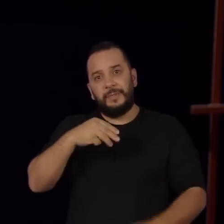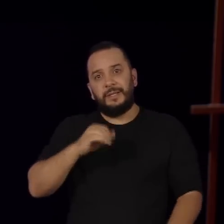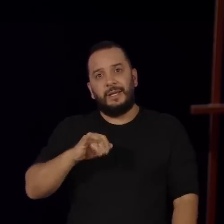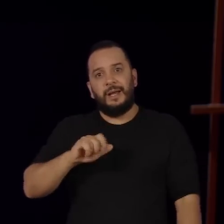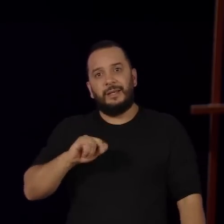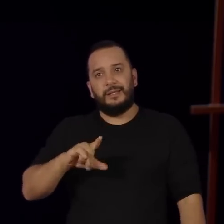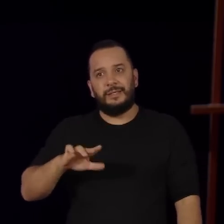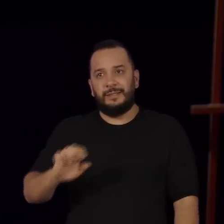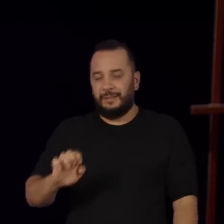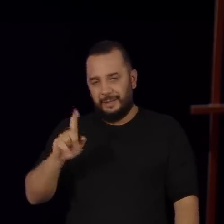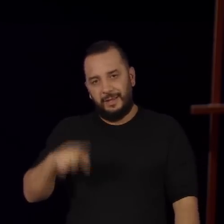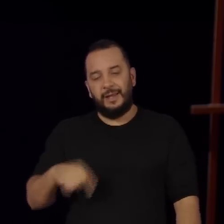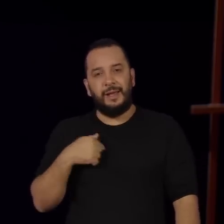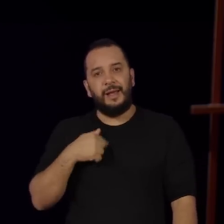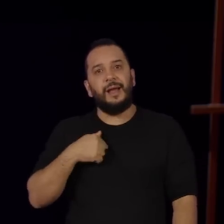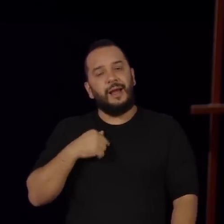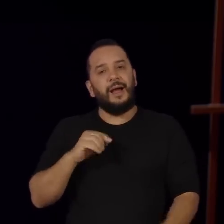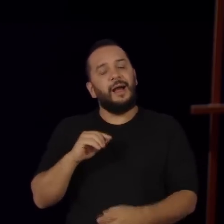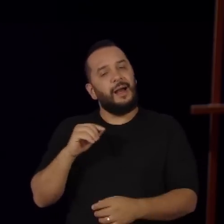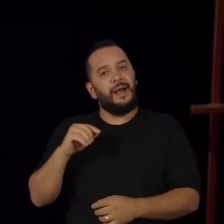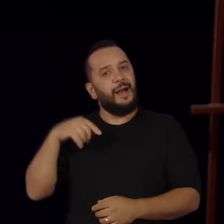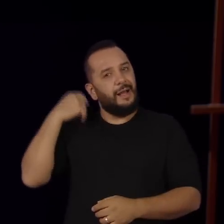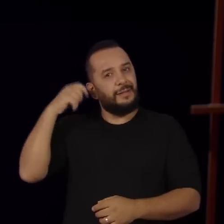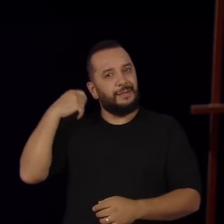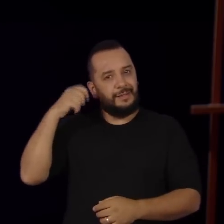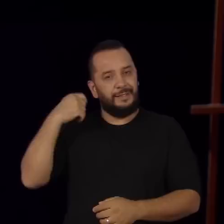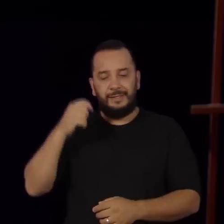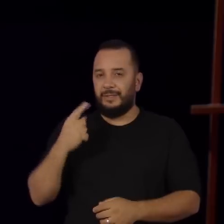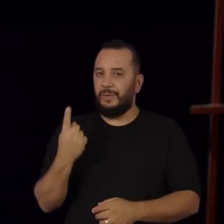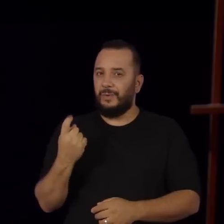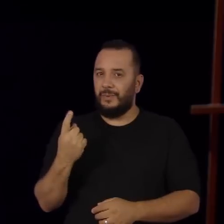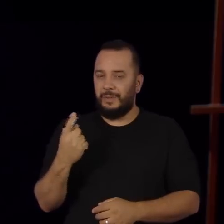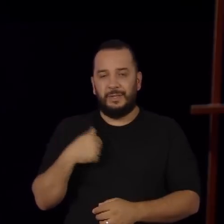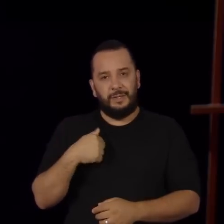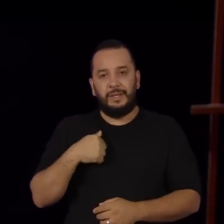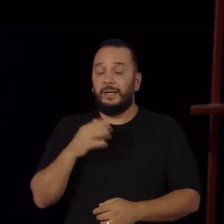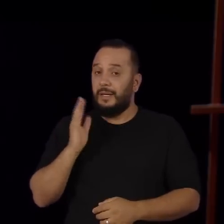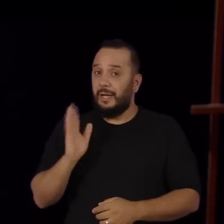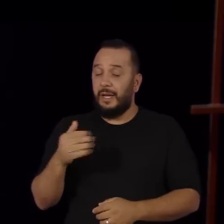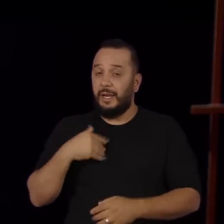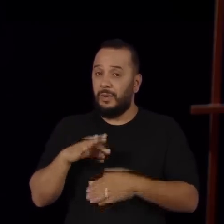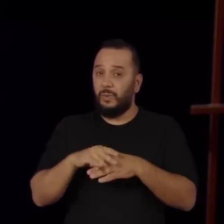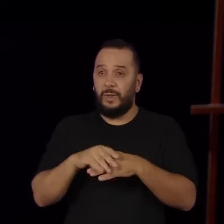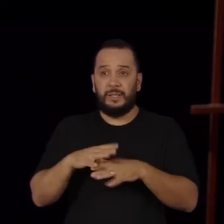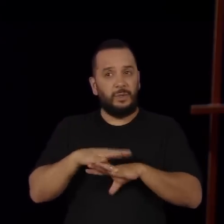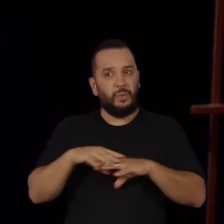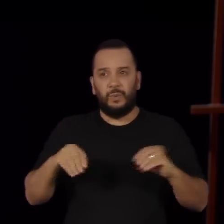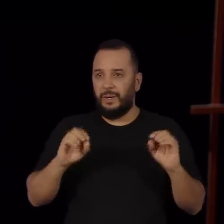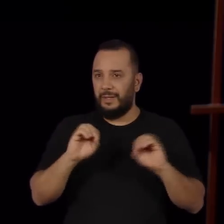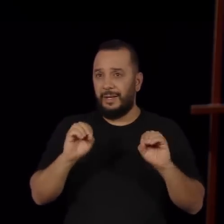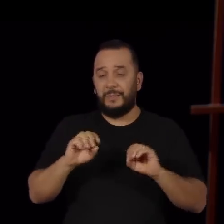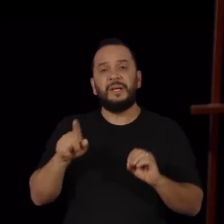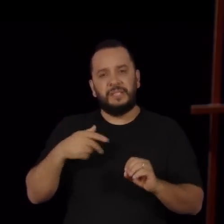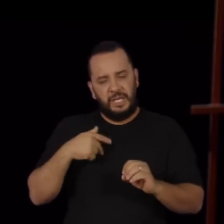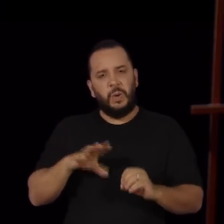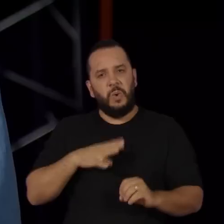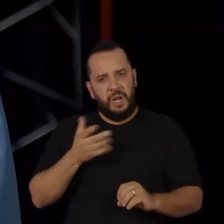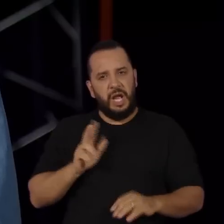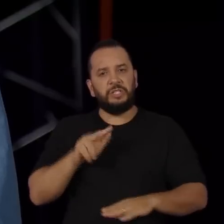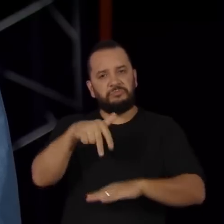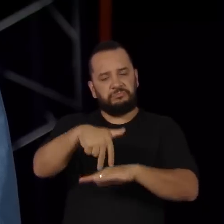uma atriz única. Mesmo debilitada por uma doença incurável, ela não arredava os pés dos